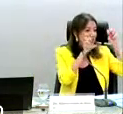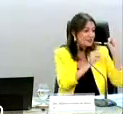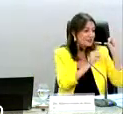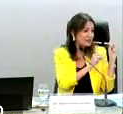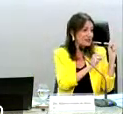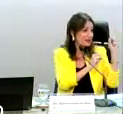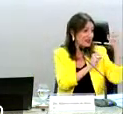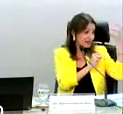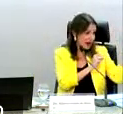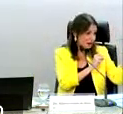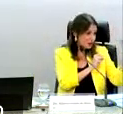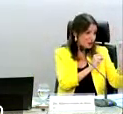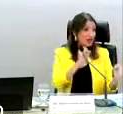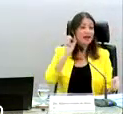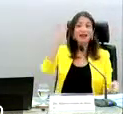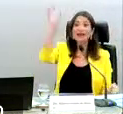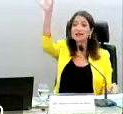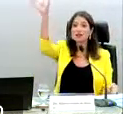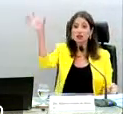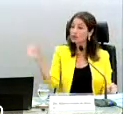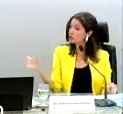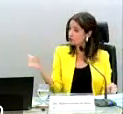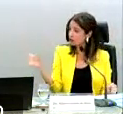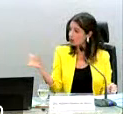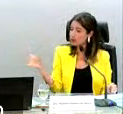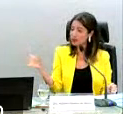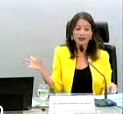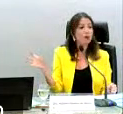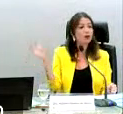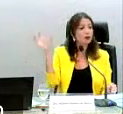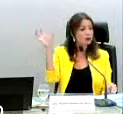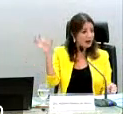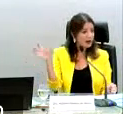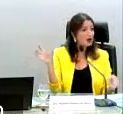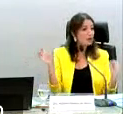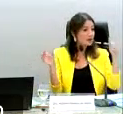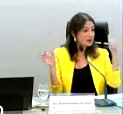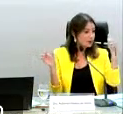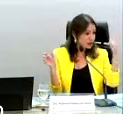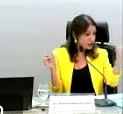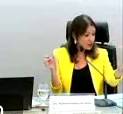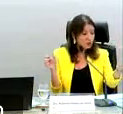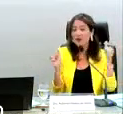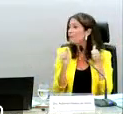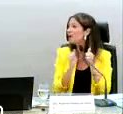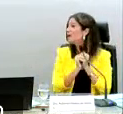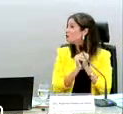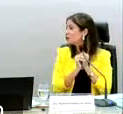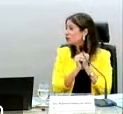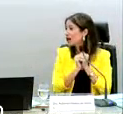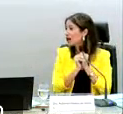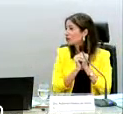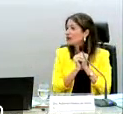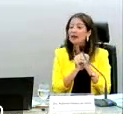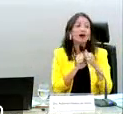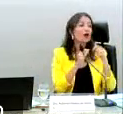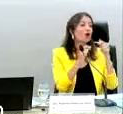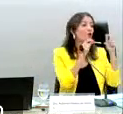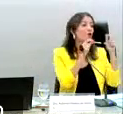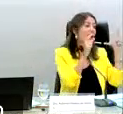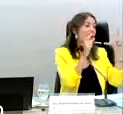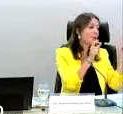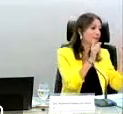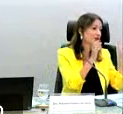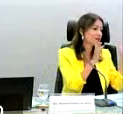retira das atas as entraves e as instituições, né? Então, quando eu falei, por exemplo, a questão do IML fechado, né?